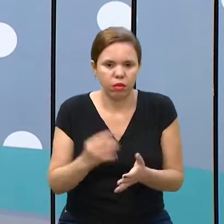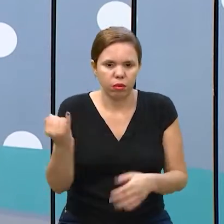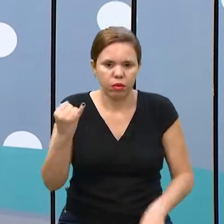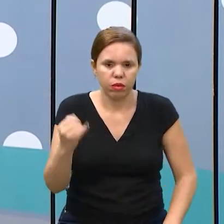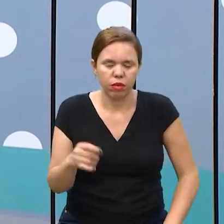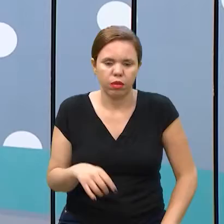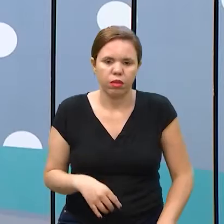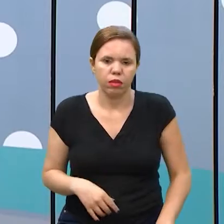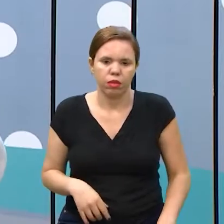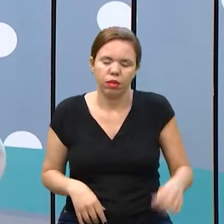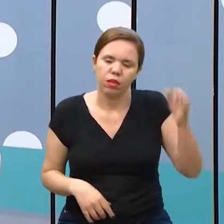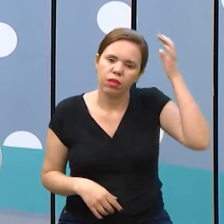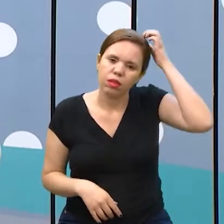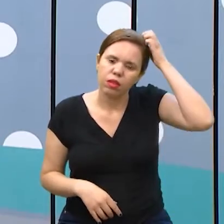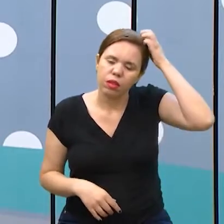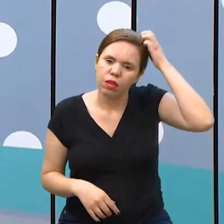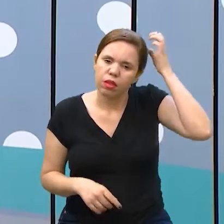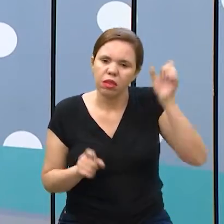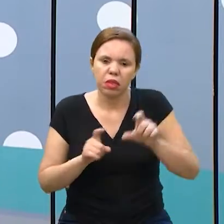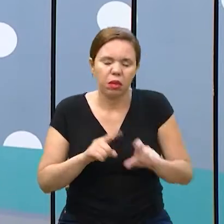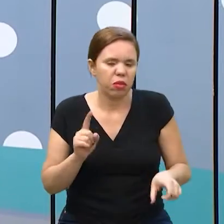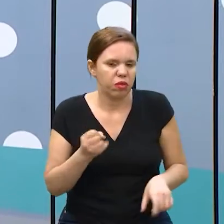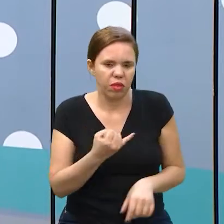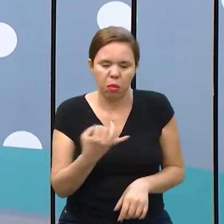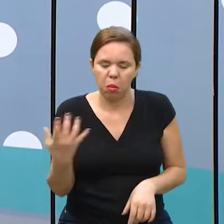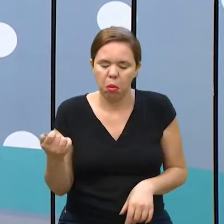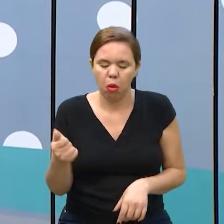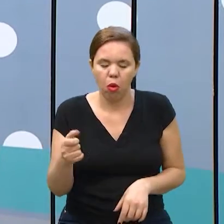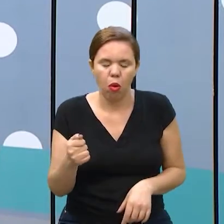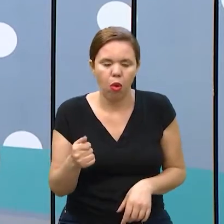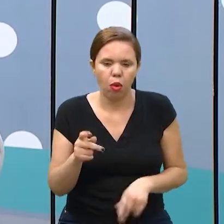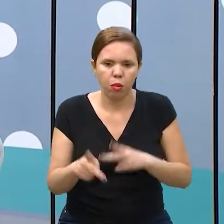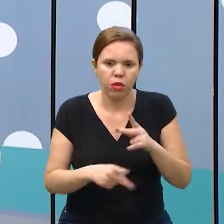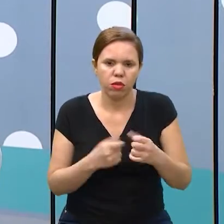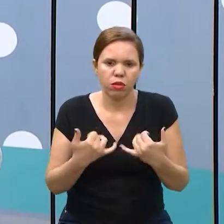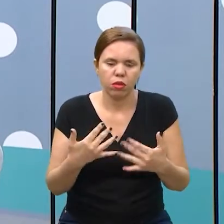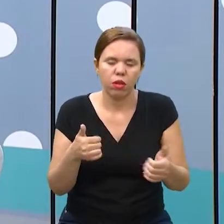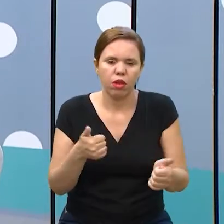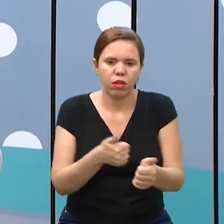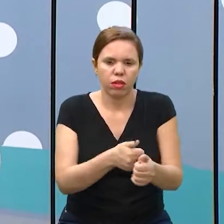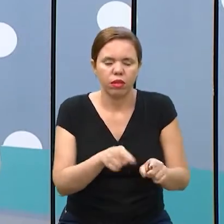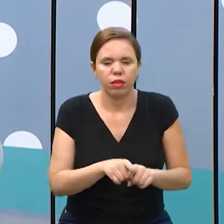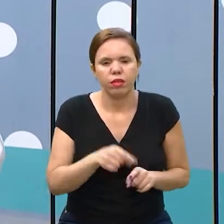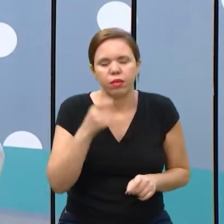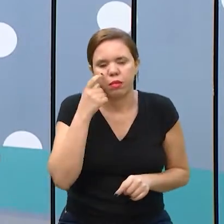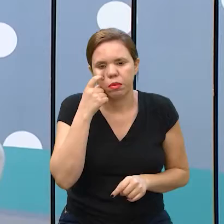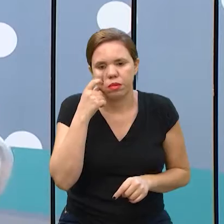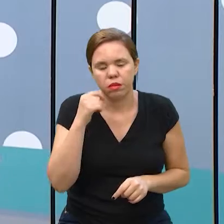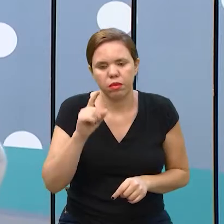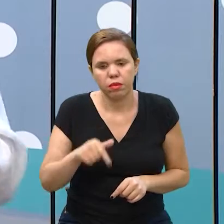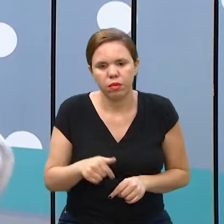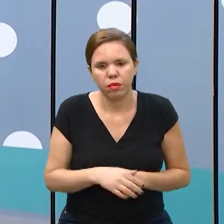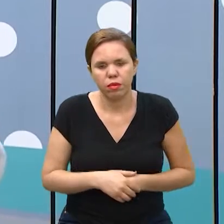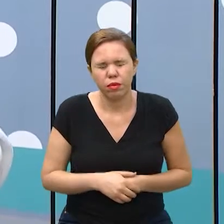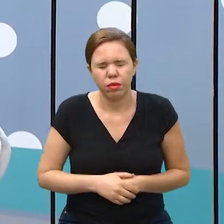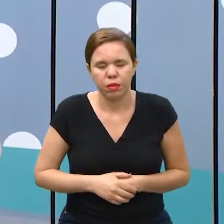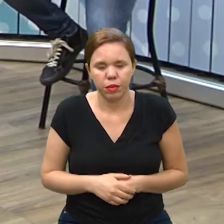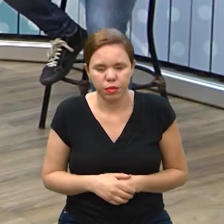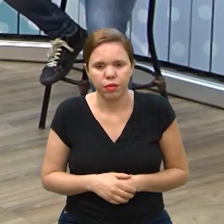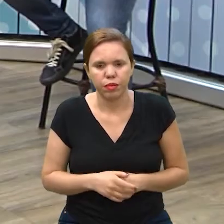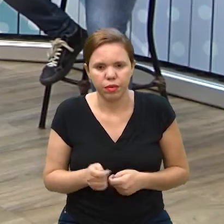ele é relevante, independente dele ter poucos seguidores, né? Então é isso que